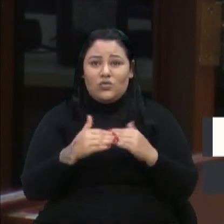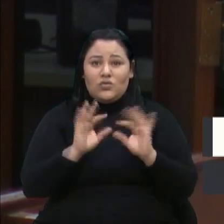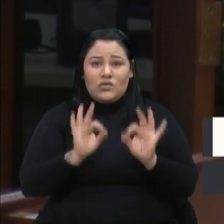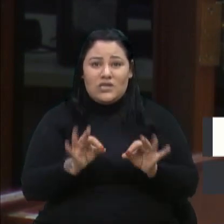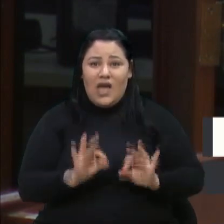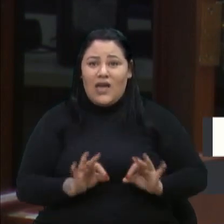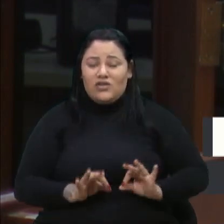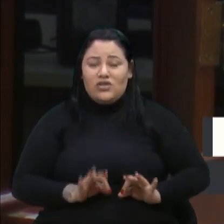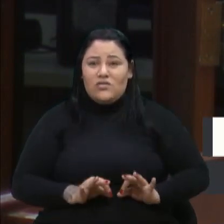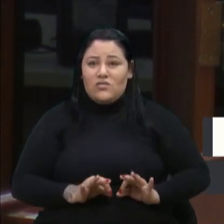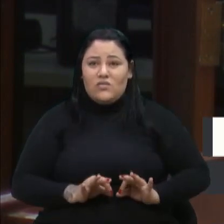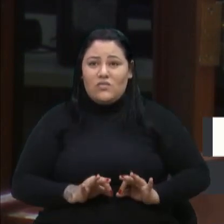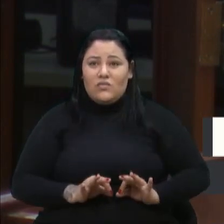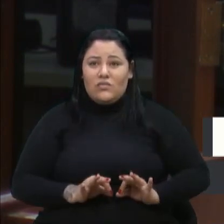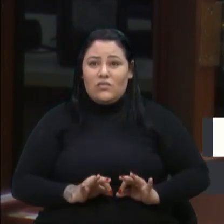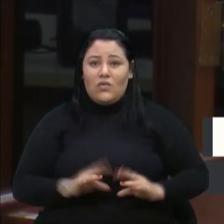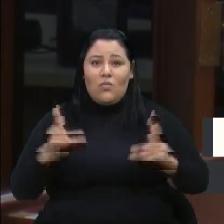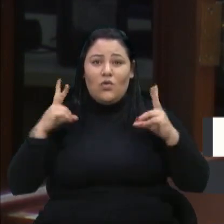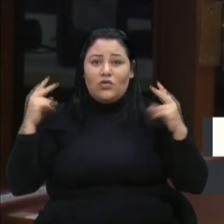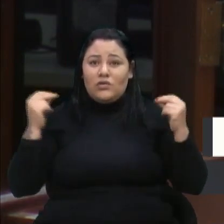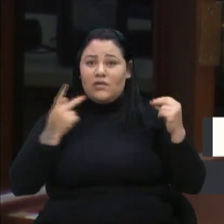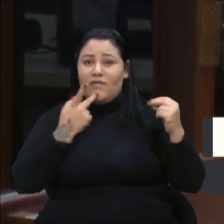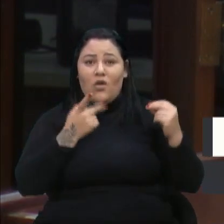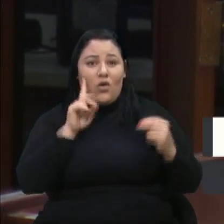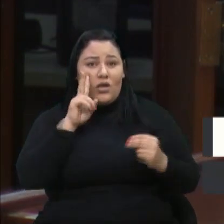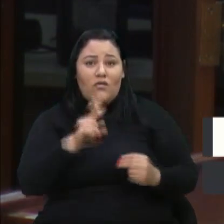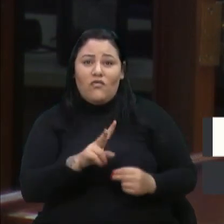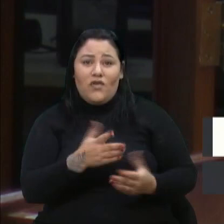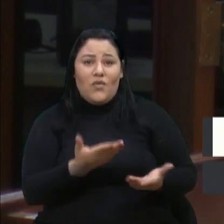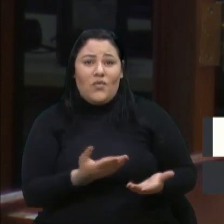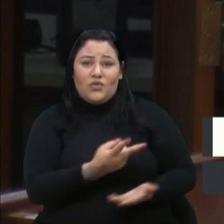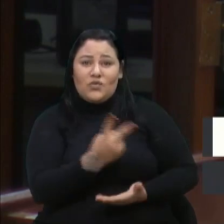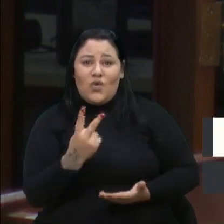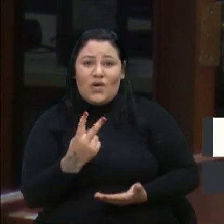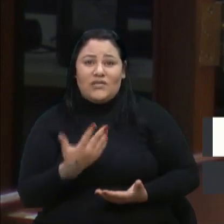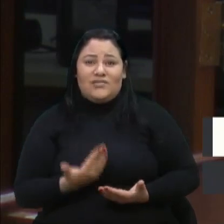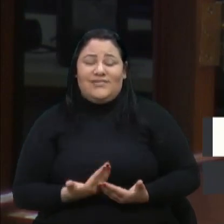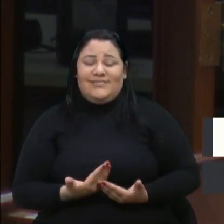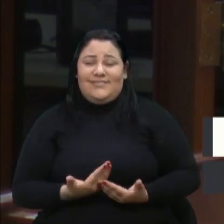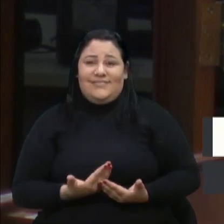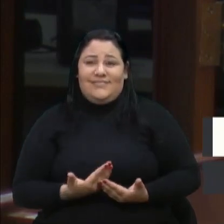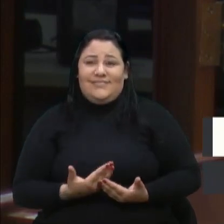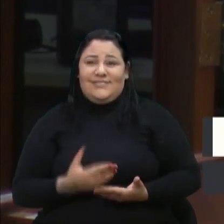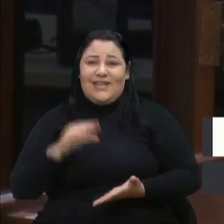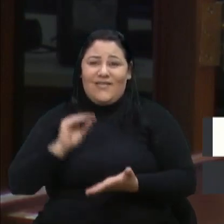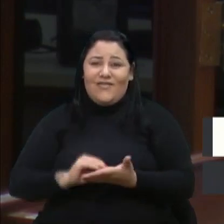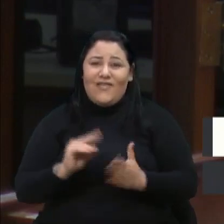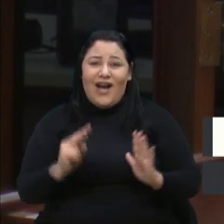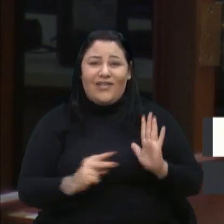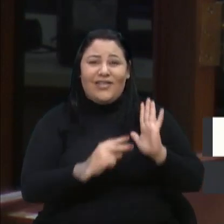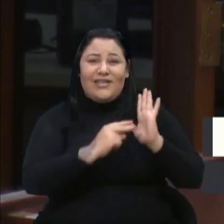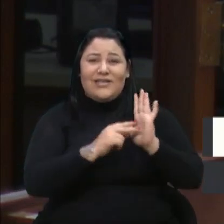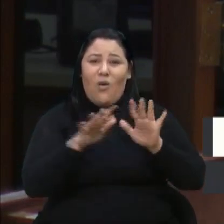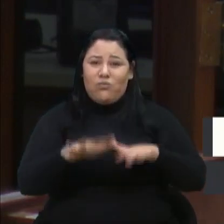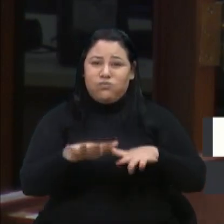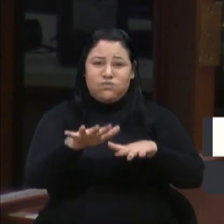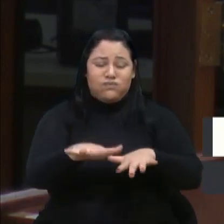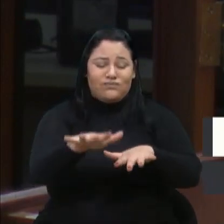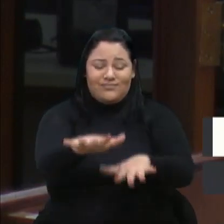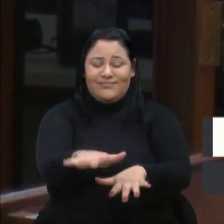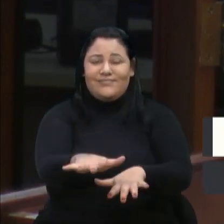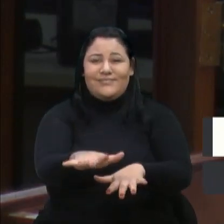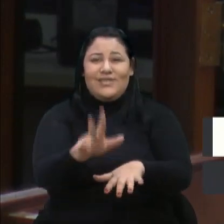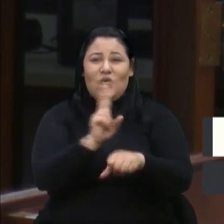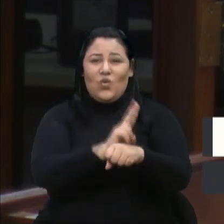Trânsito Brasileiro. O motorista disse que não viu. Então, essa falta de atenção no trânsito, essa falta de cuidado, essa falta